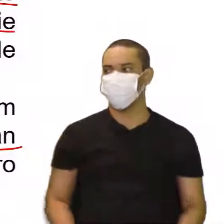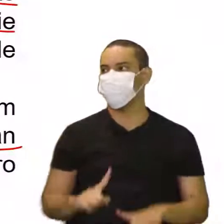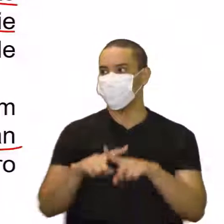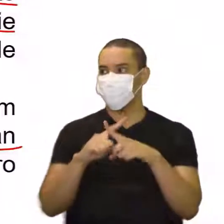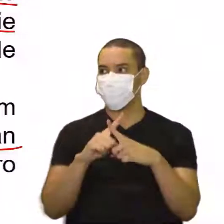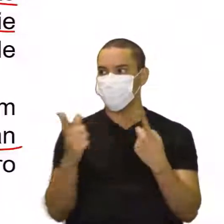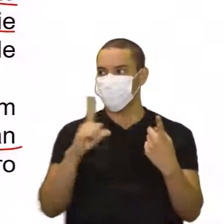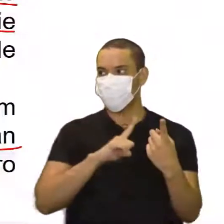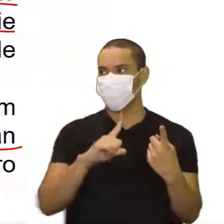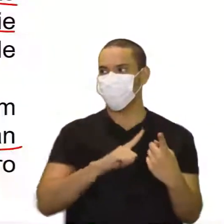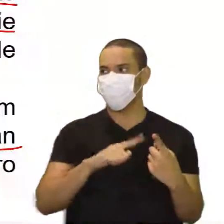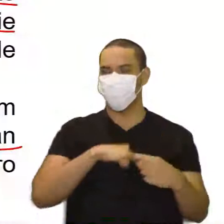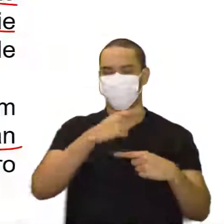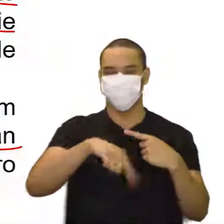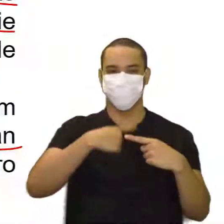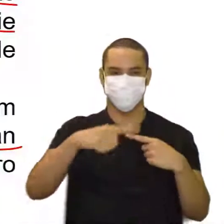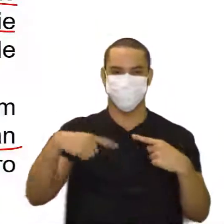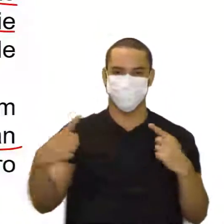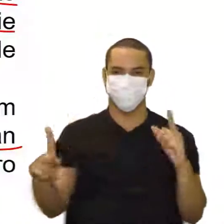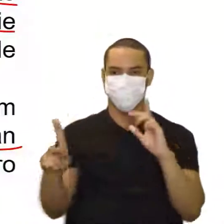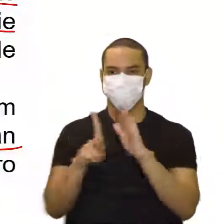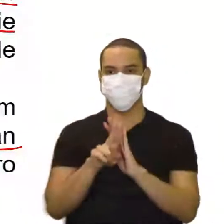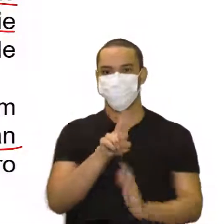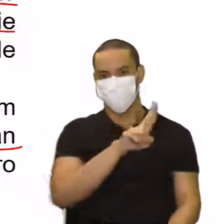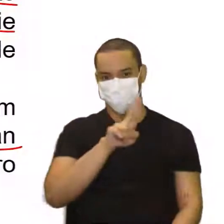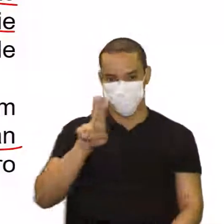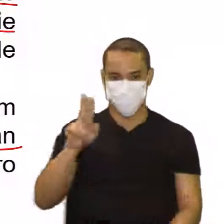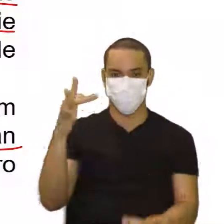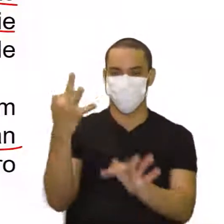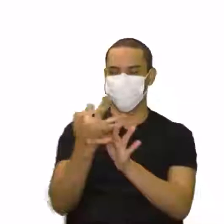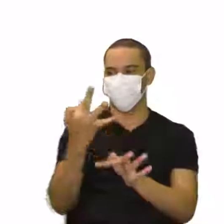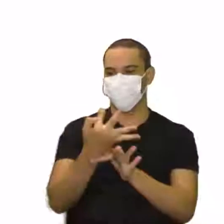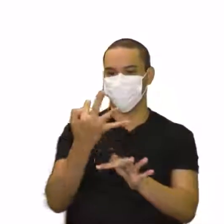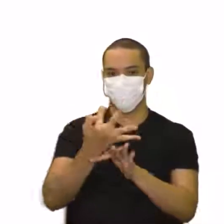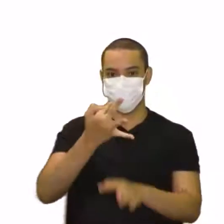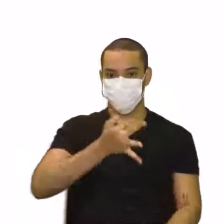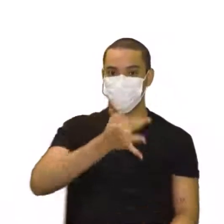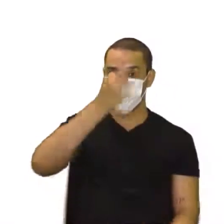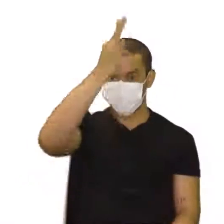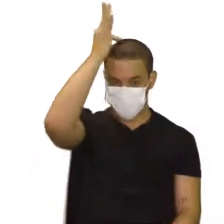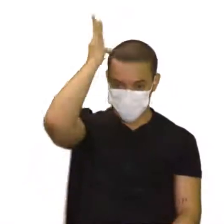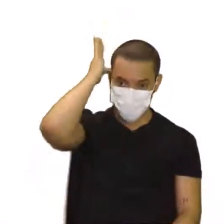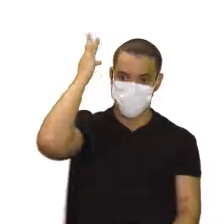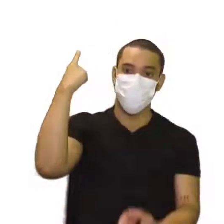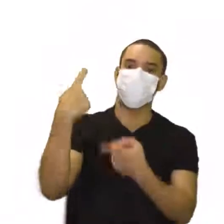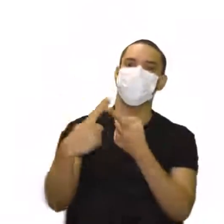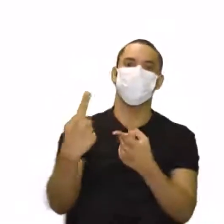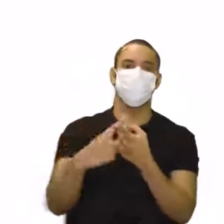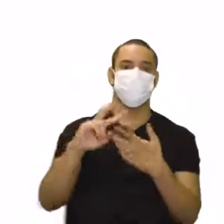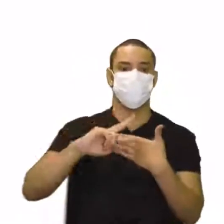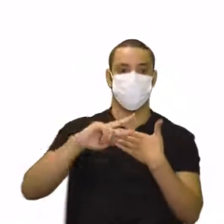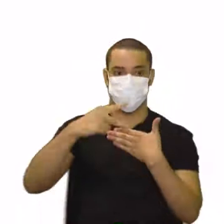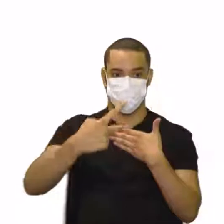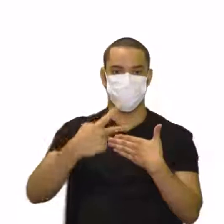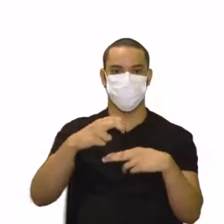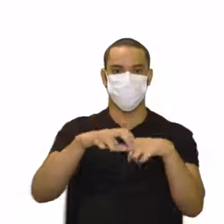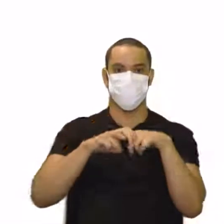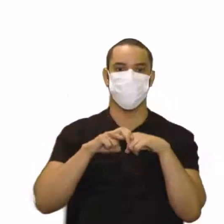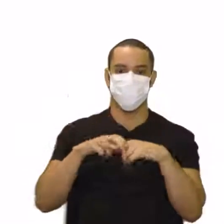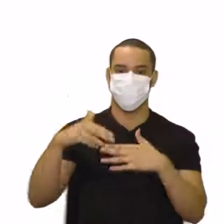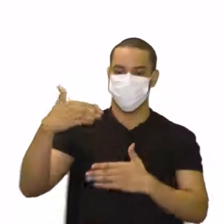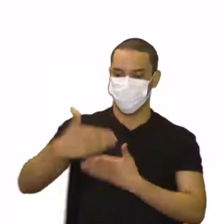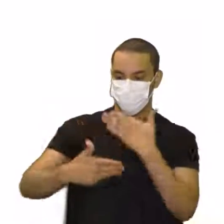essas correntes, elas levam o nome do físico. E qual é a consequência disso? Devido às dimensões